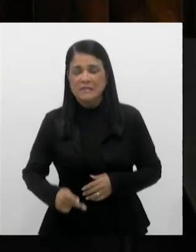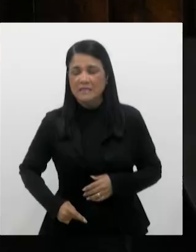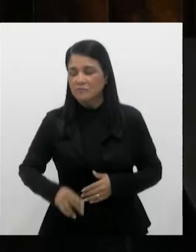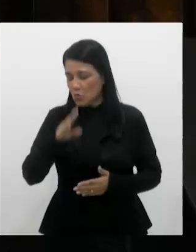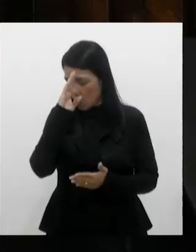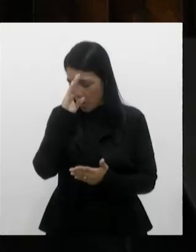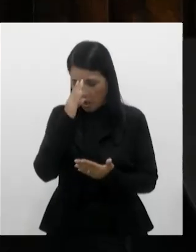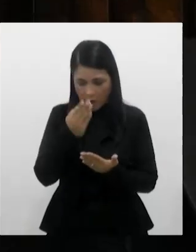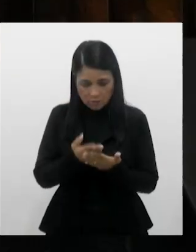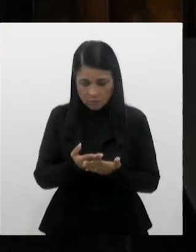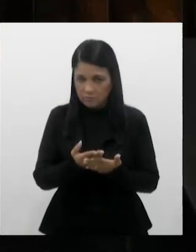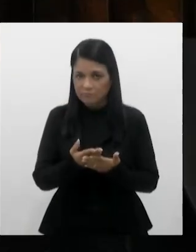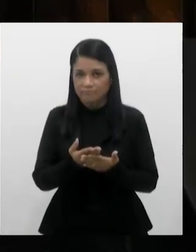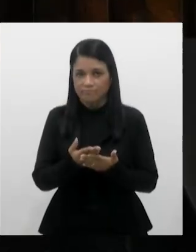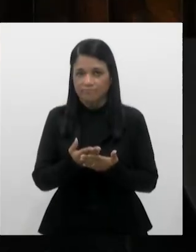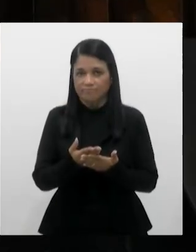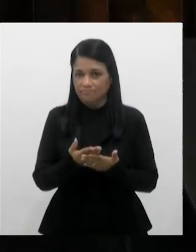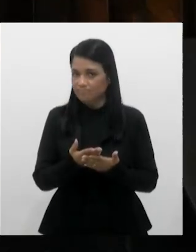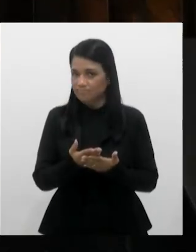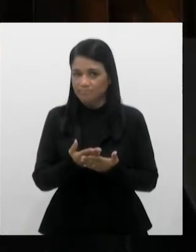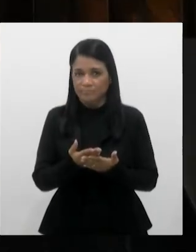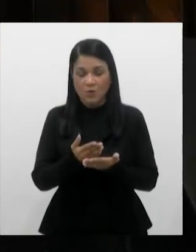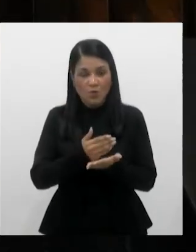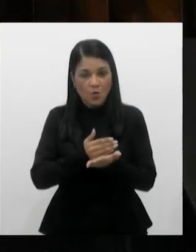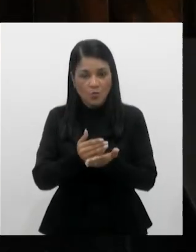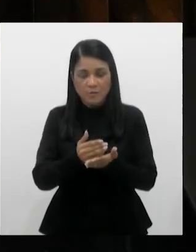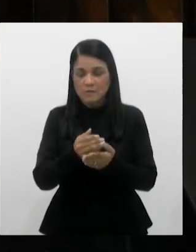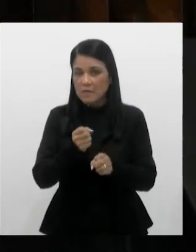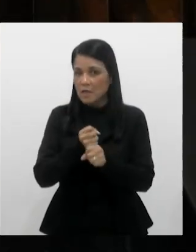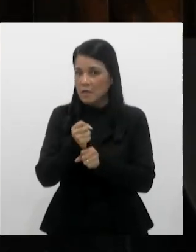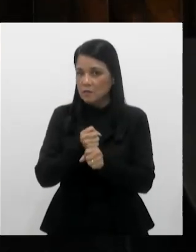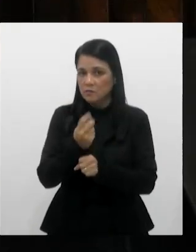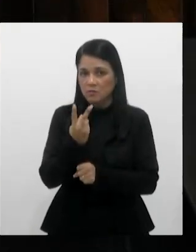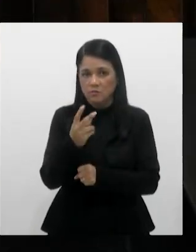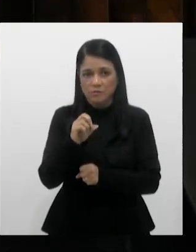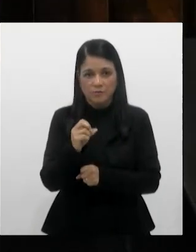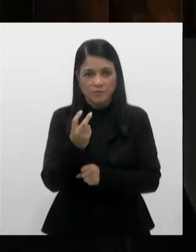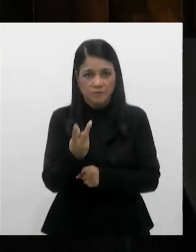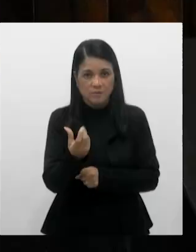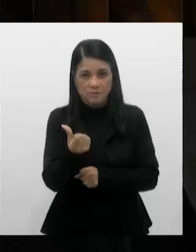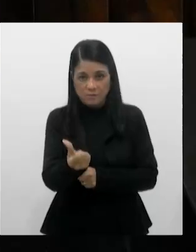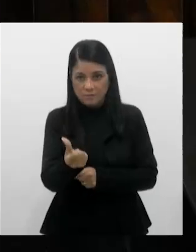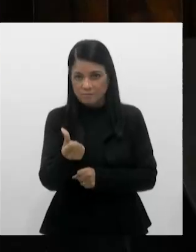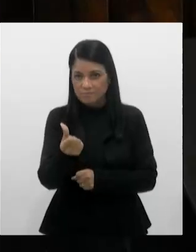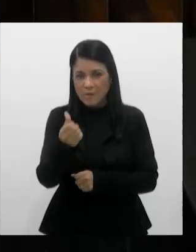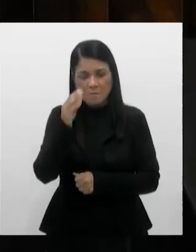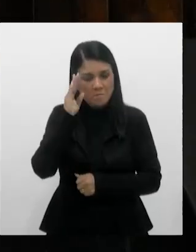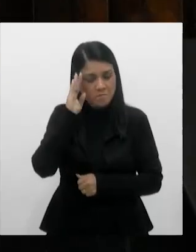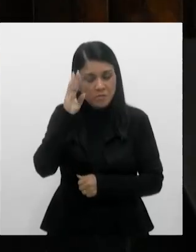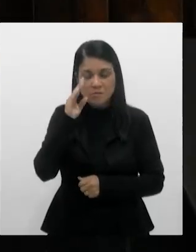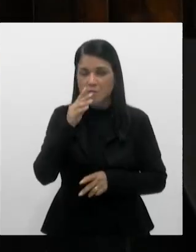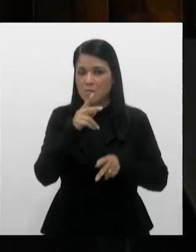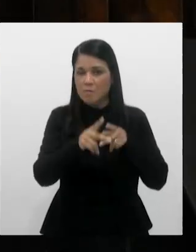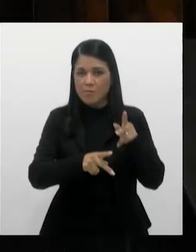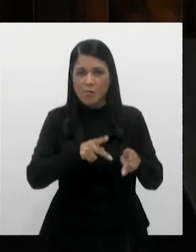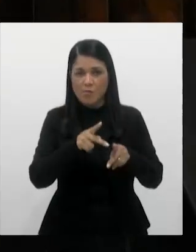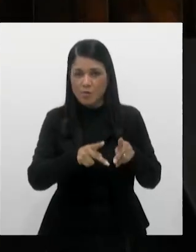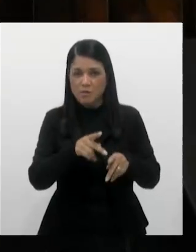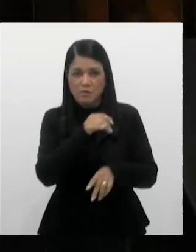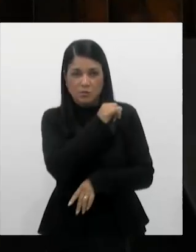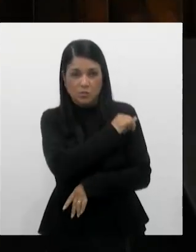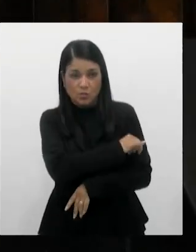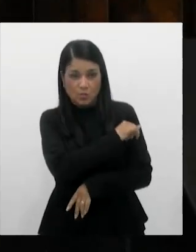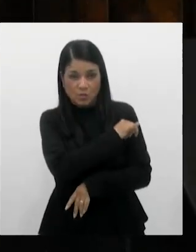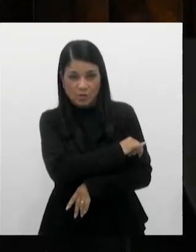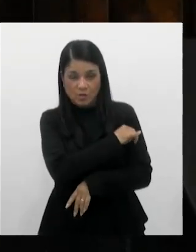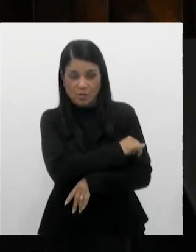inacreditável começar o ano de 2026, principalmente a população carioca,